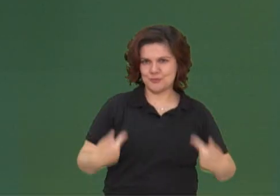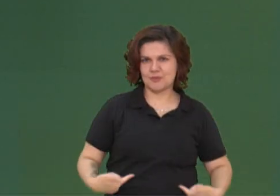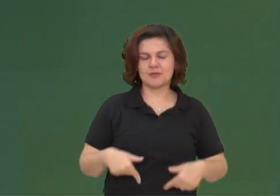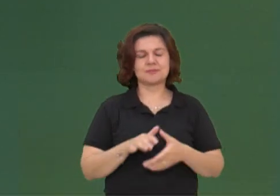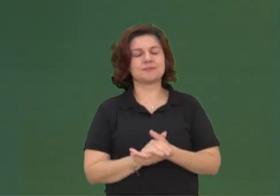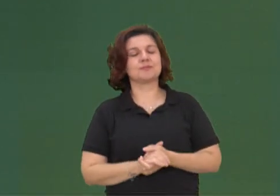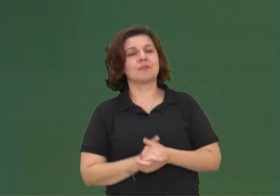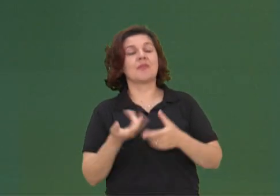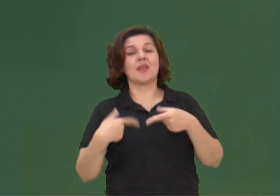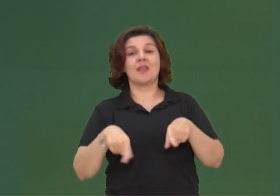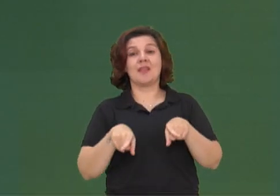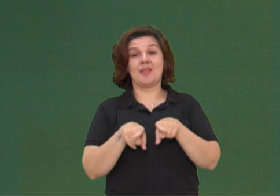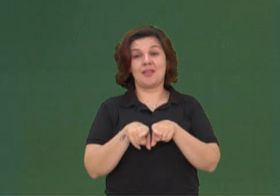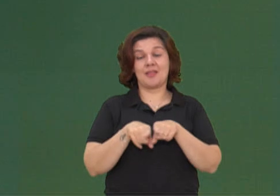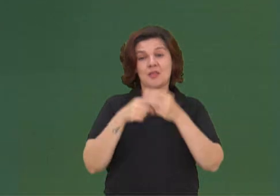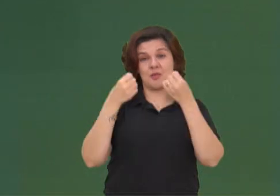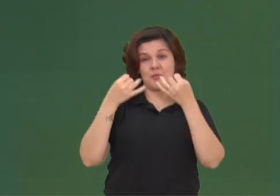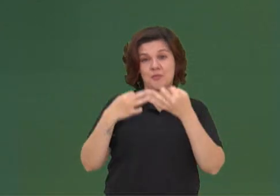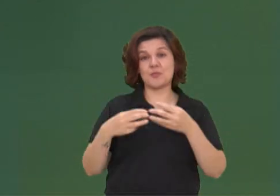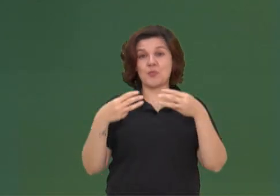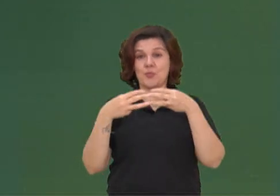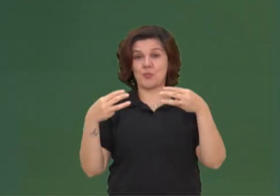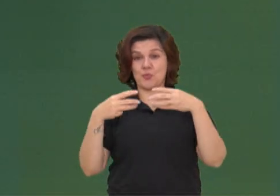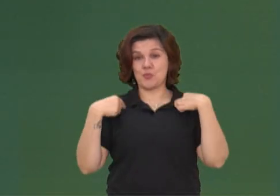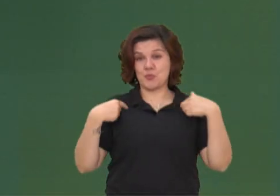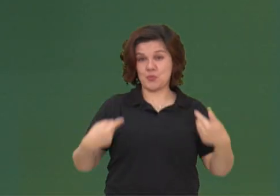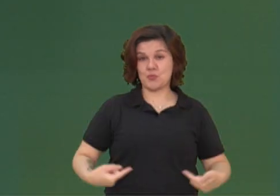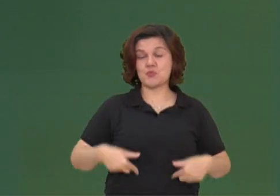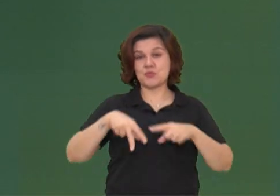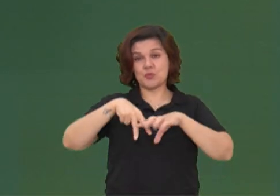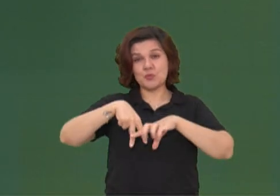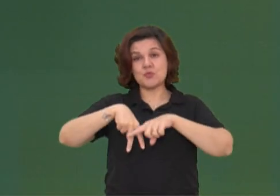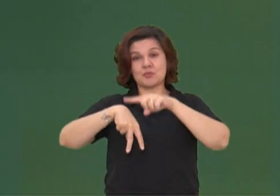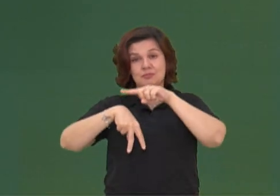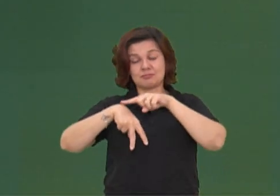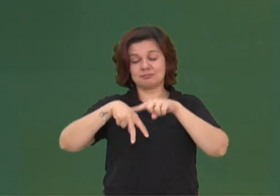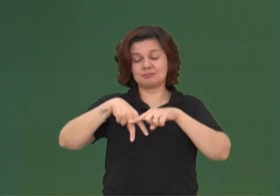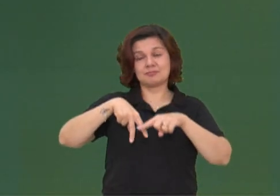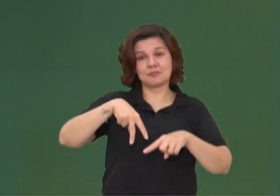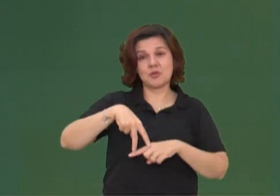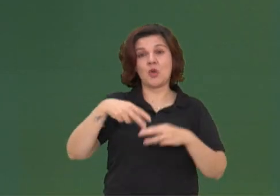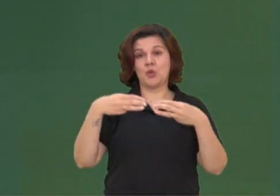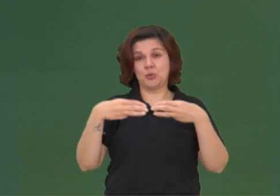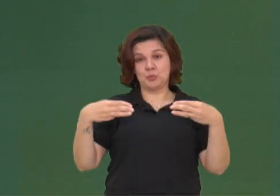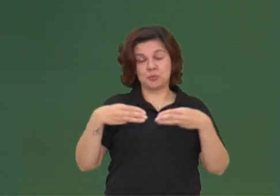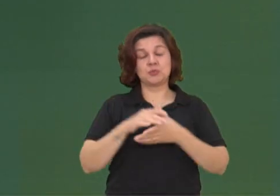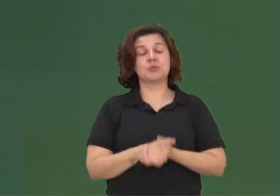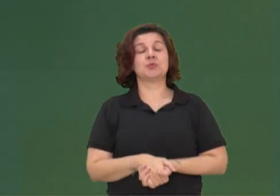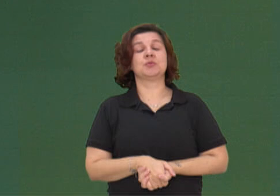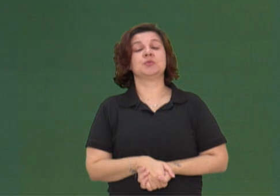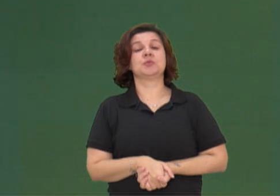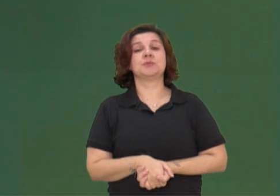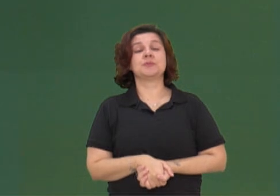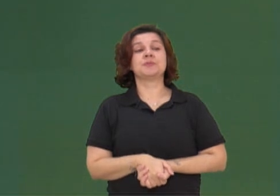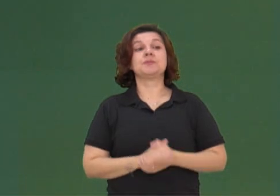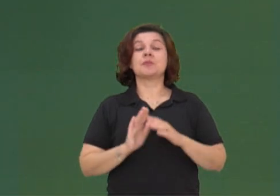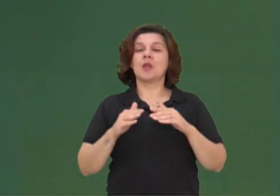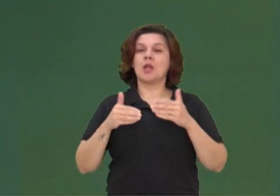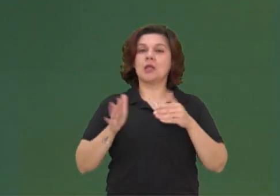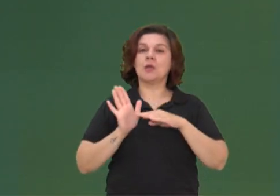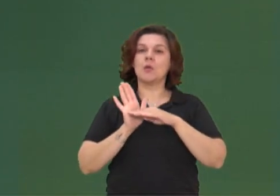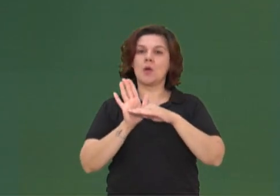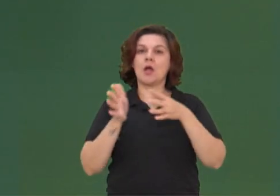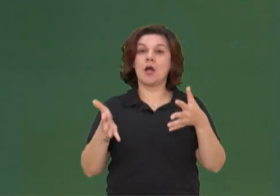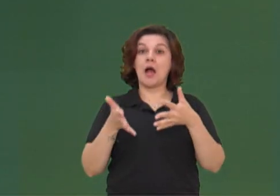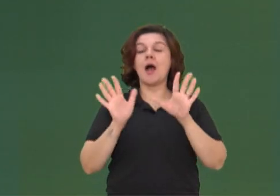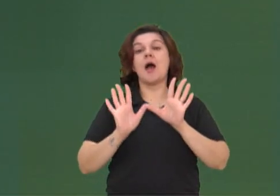aqui exercitar ali todo o grupamento de membros inferiores e superiores ali musculares do seu corpo. Então você ajuda aí também,